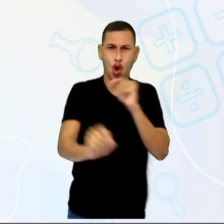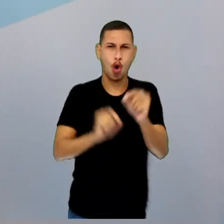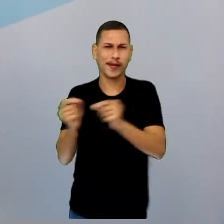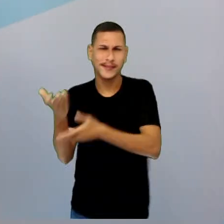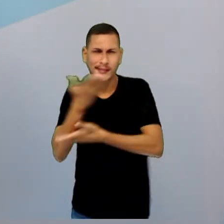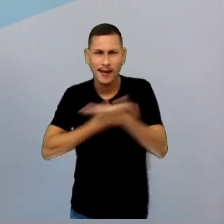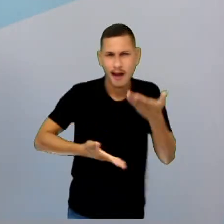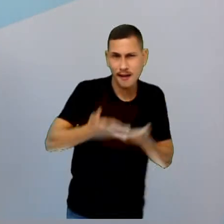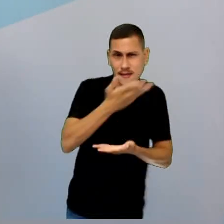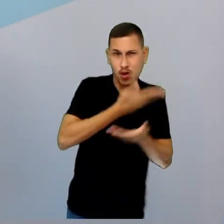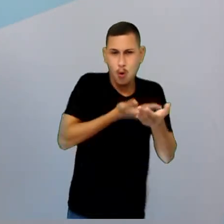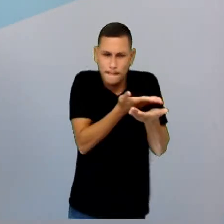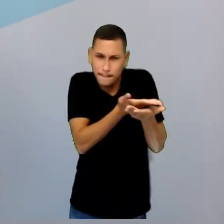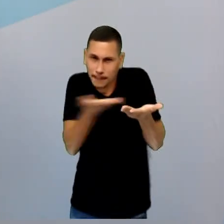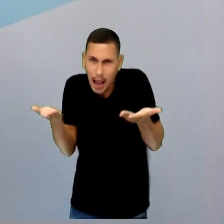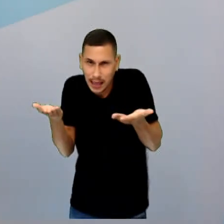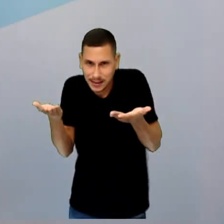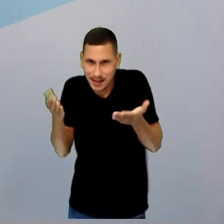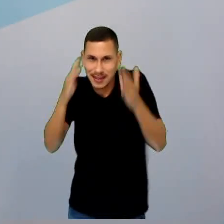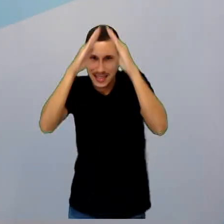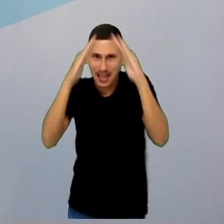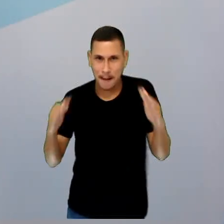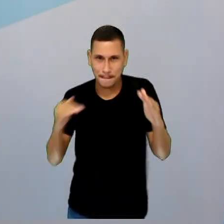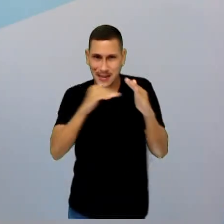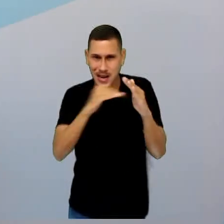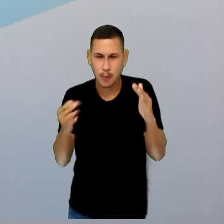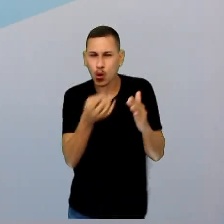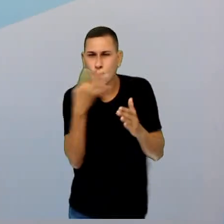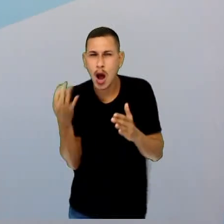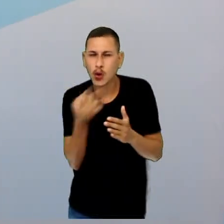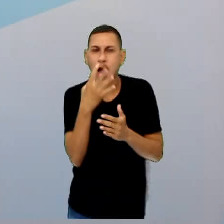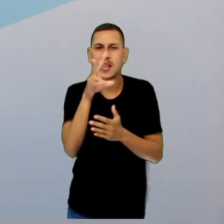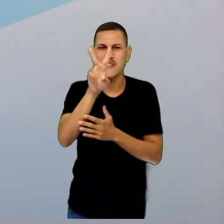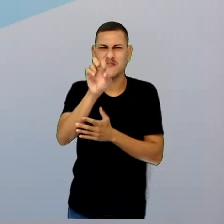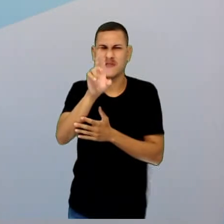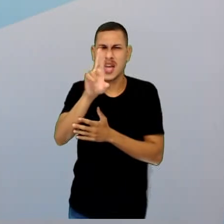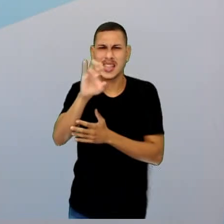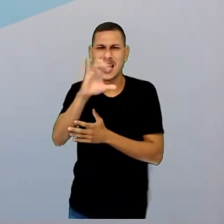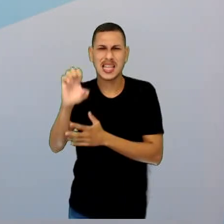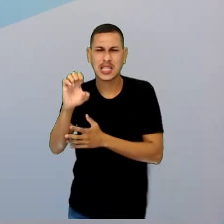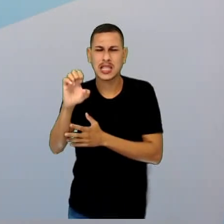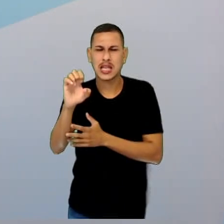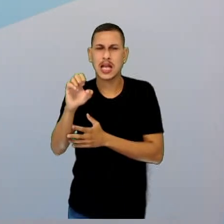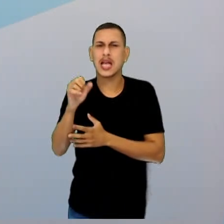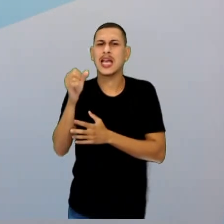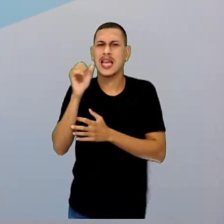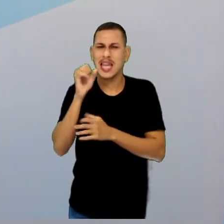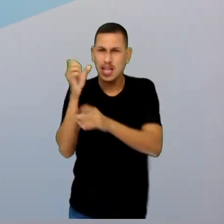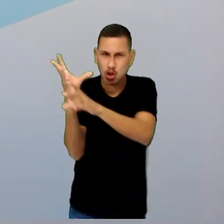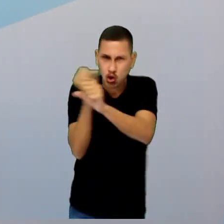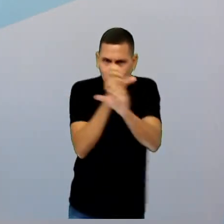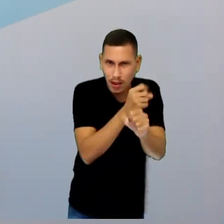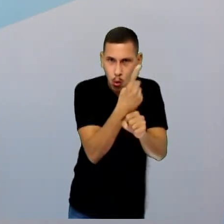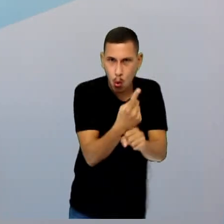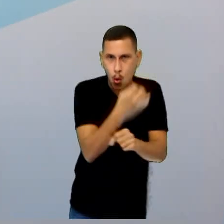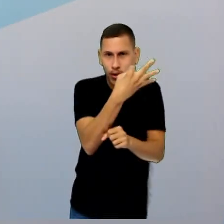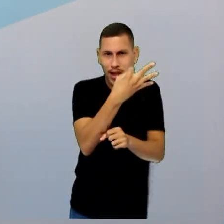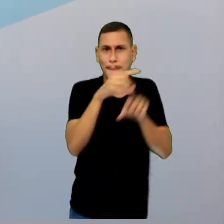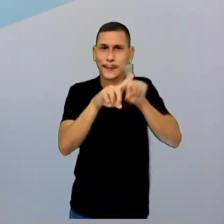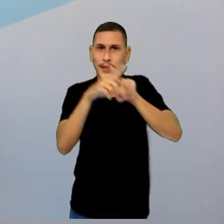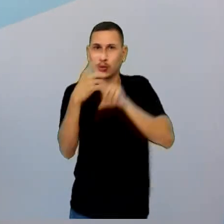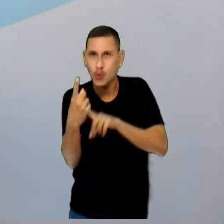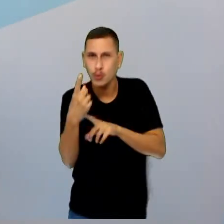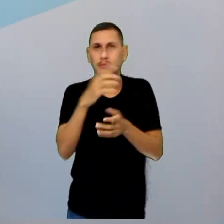da base na pirâmide, a quantidade de vértices está sempre sendo somada com 1. 3 mais 1, 4 mais